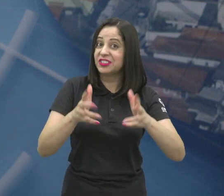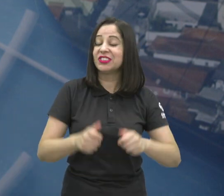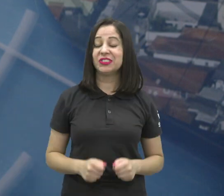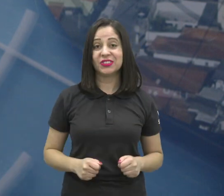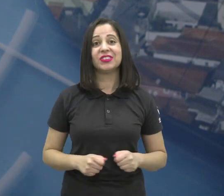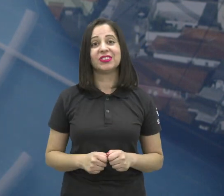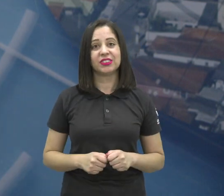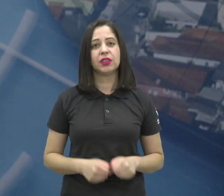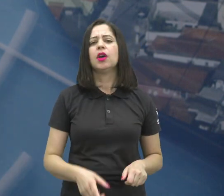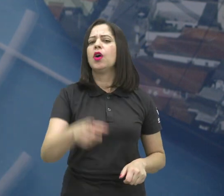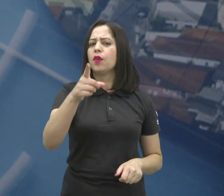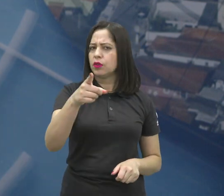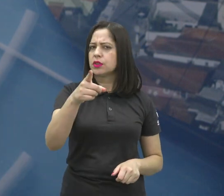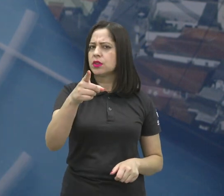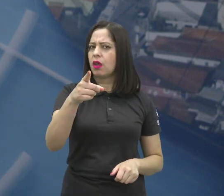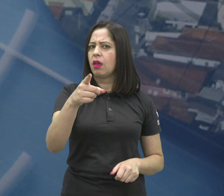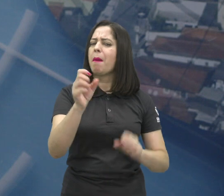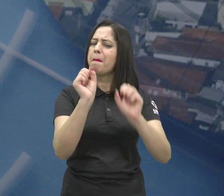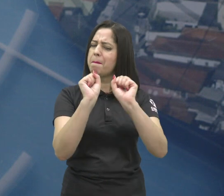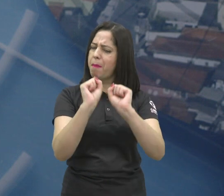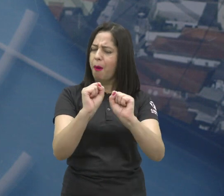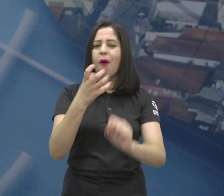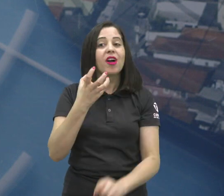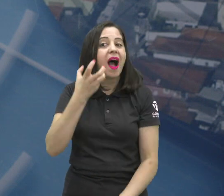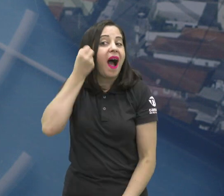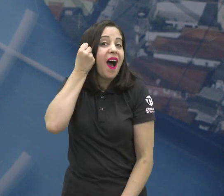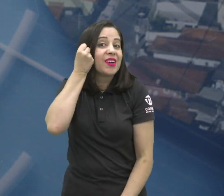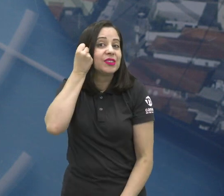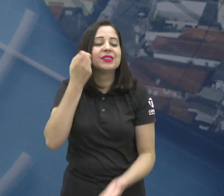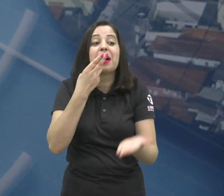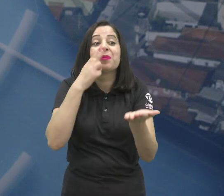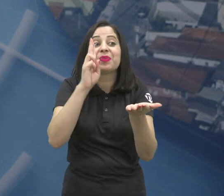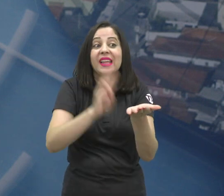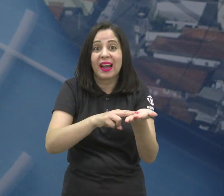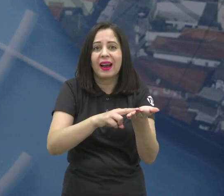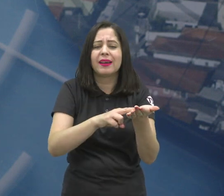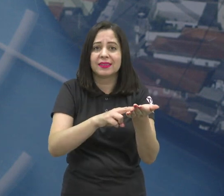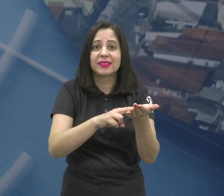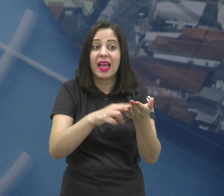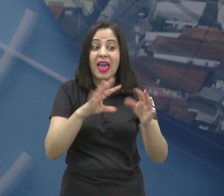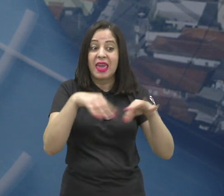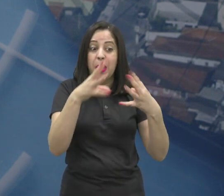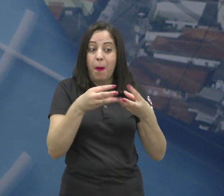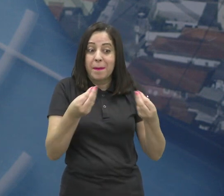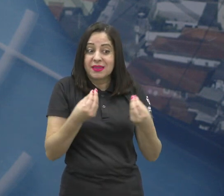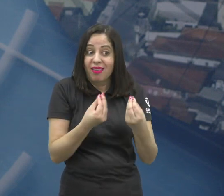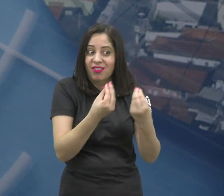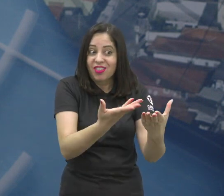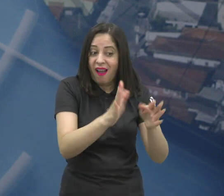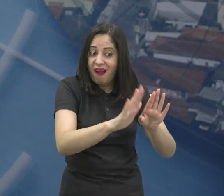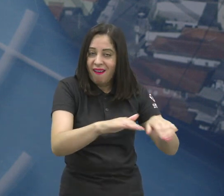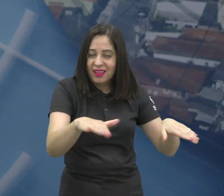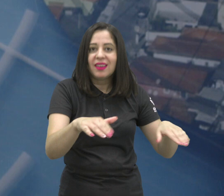um ano. Você também aí de casa, né, pode adotar uma cartinha, né, como foi falado, de outras